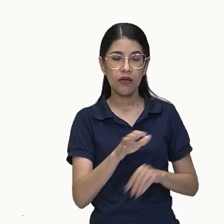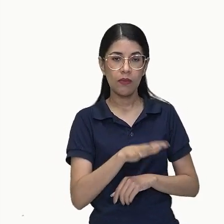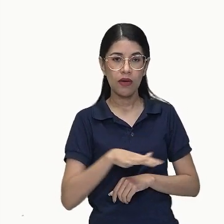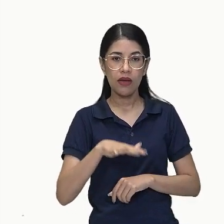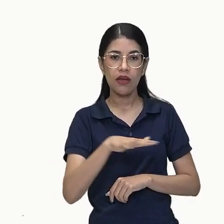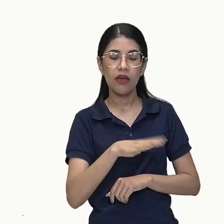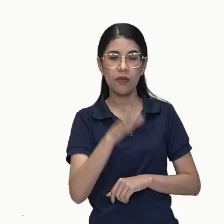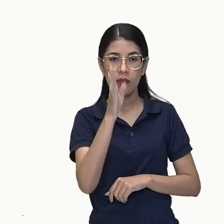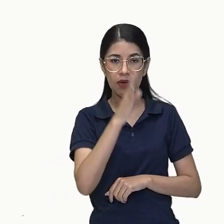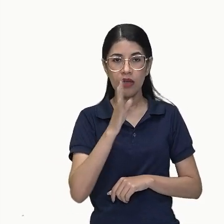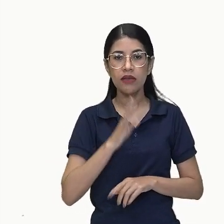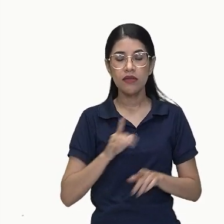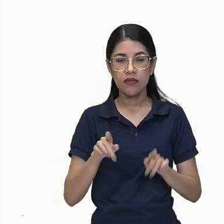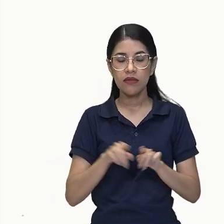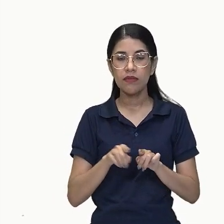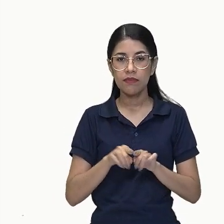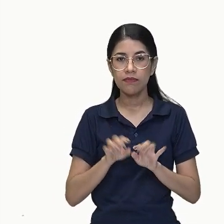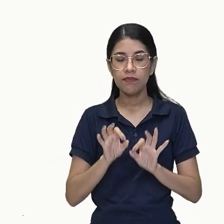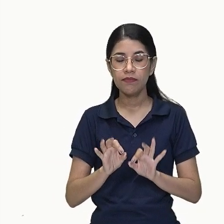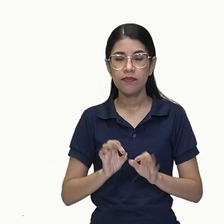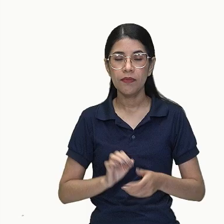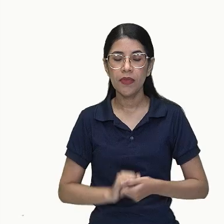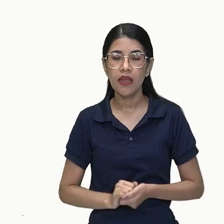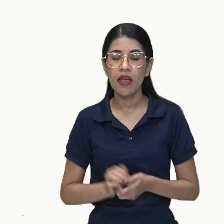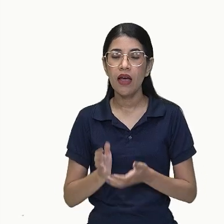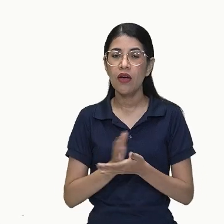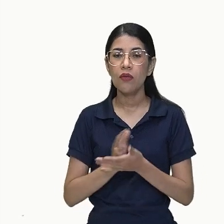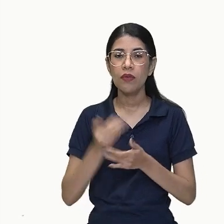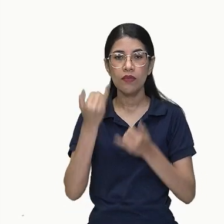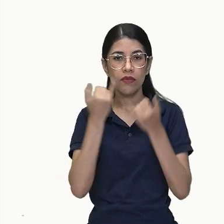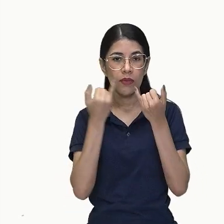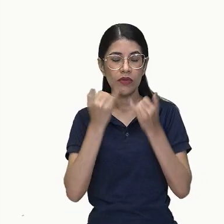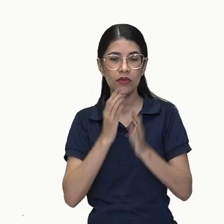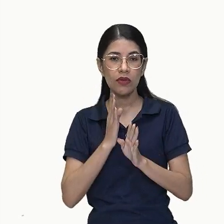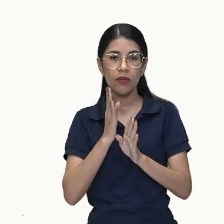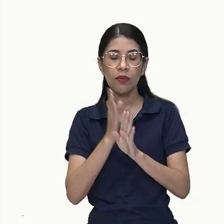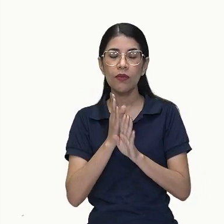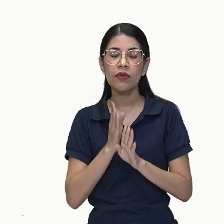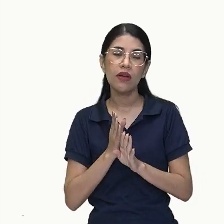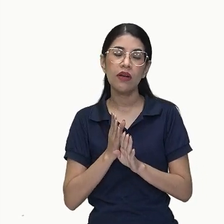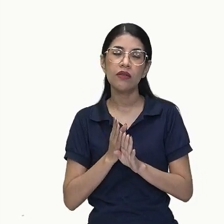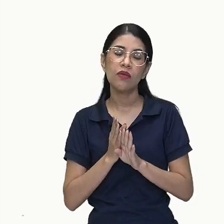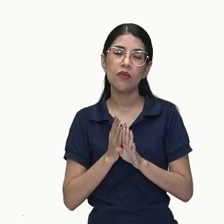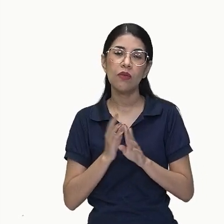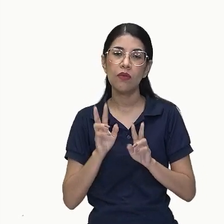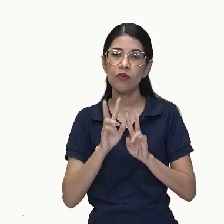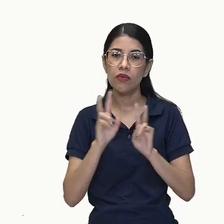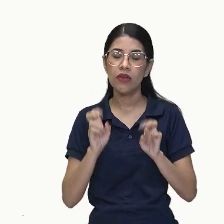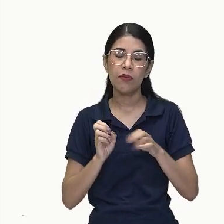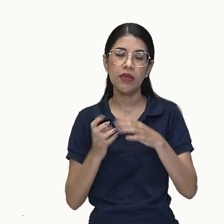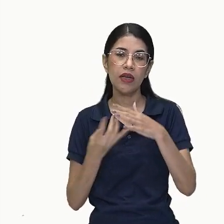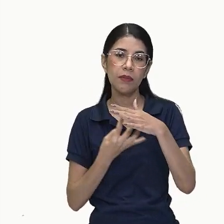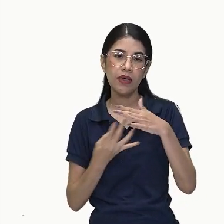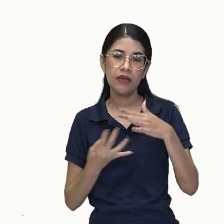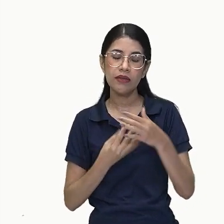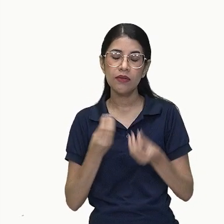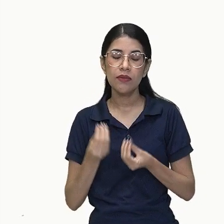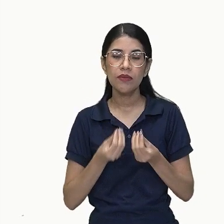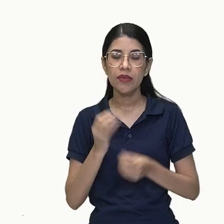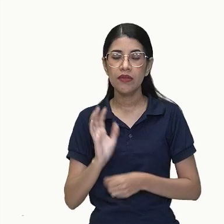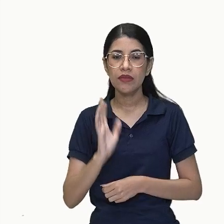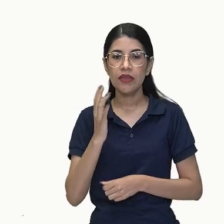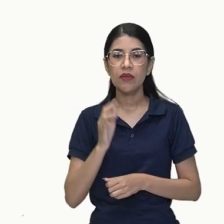para o nosso país e alguns dados foram levantados com relação a essa migração. Então, essa manchete